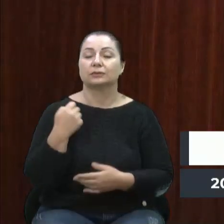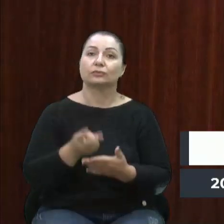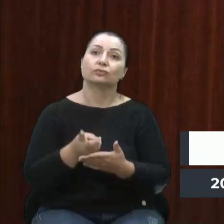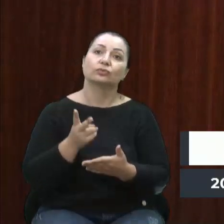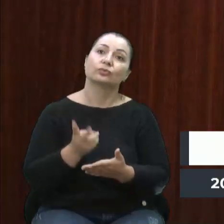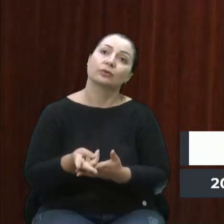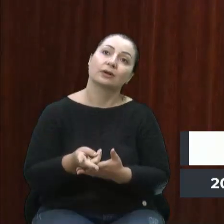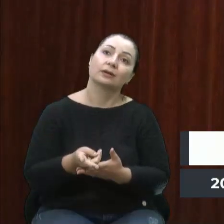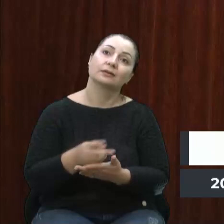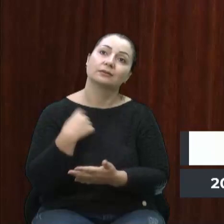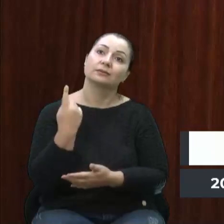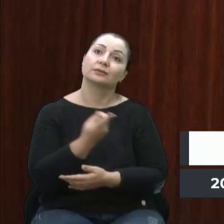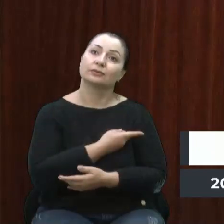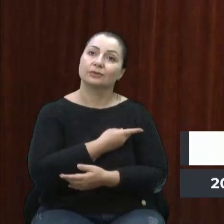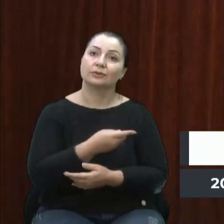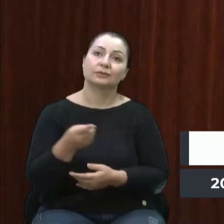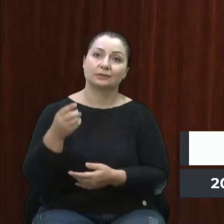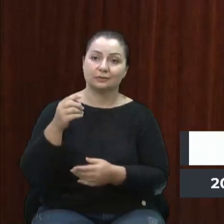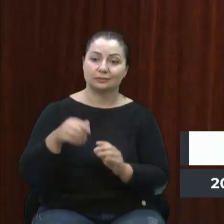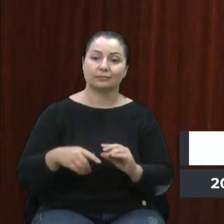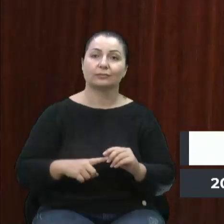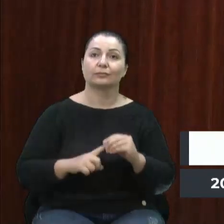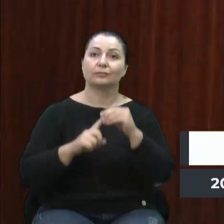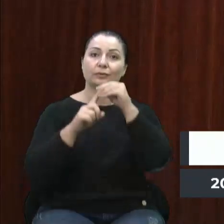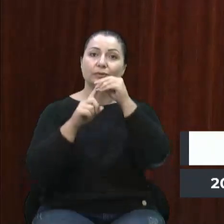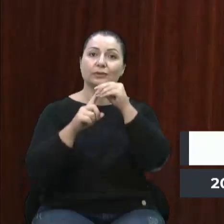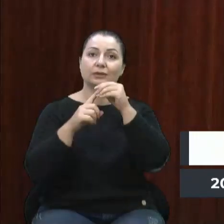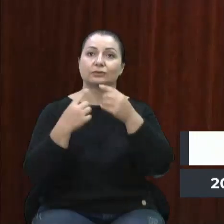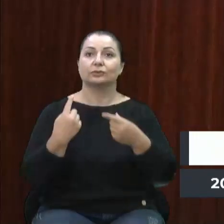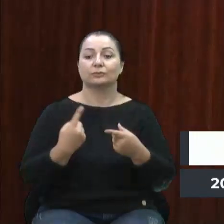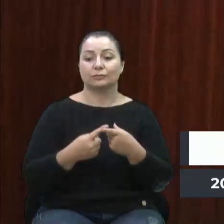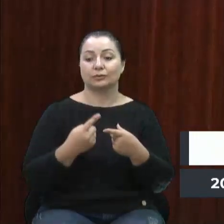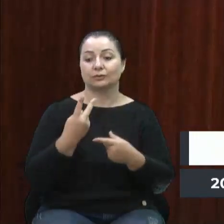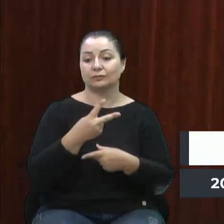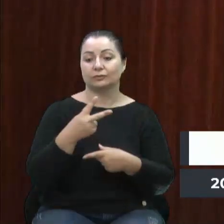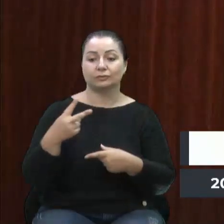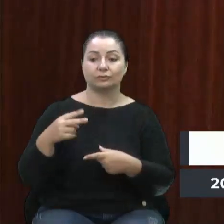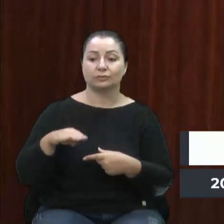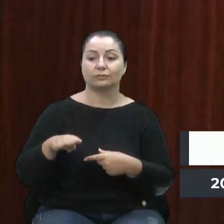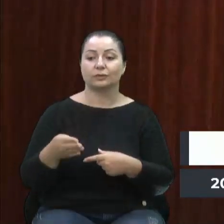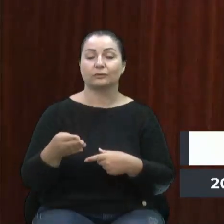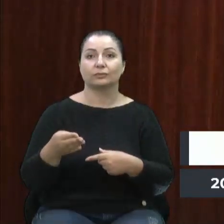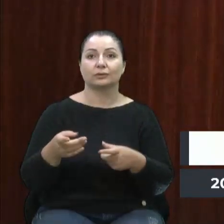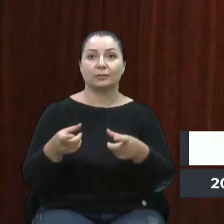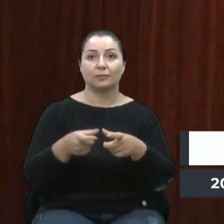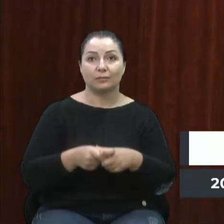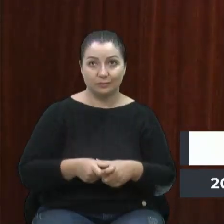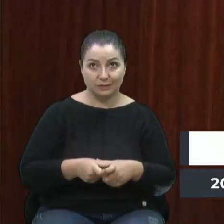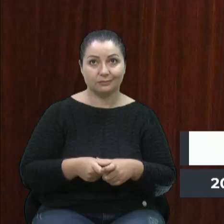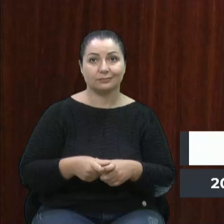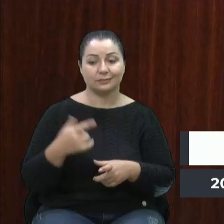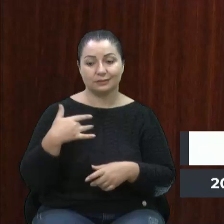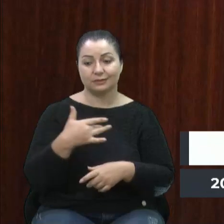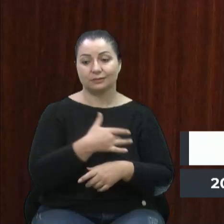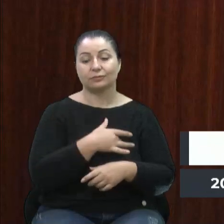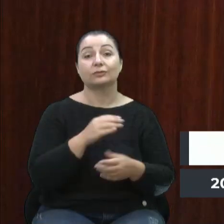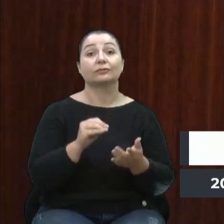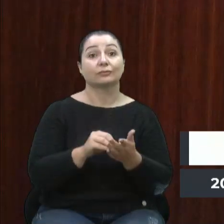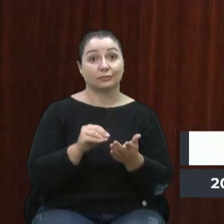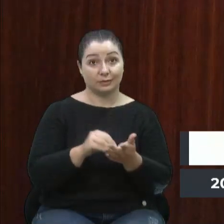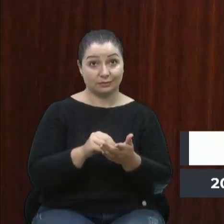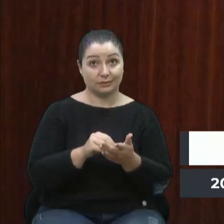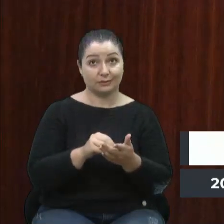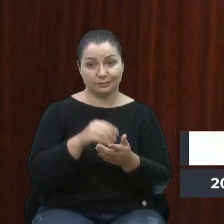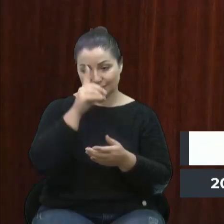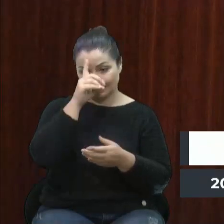uma das nossas prioridades, porque 22 milhões a menos na saúde faz falta. O déficit do Hospital